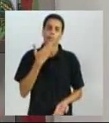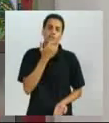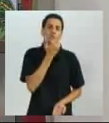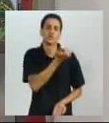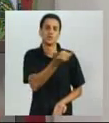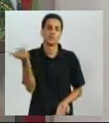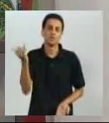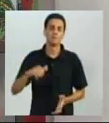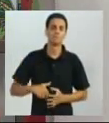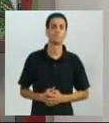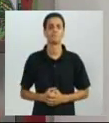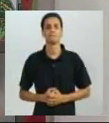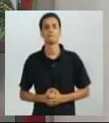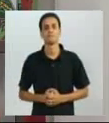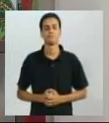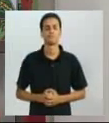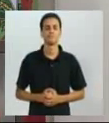A última tela, por favor.